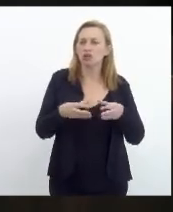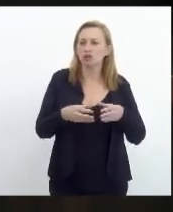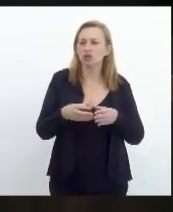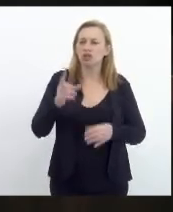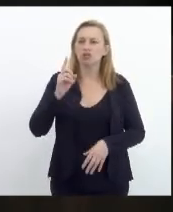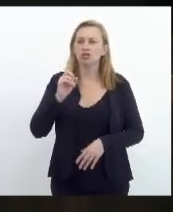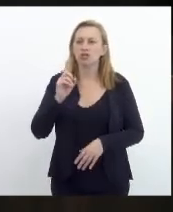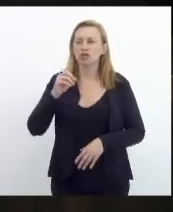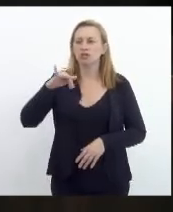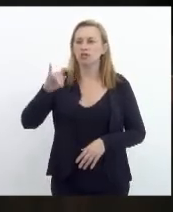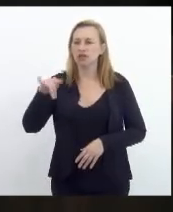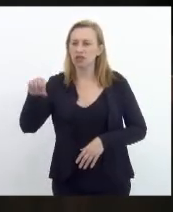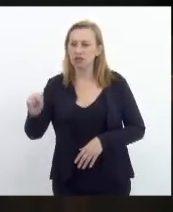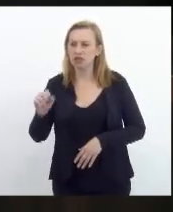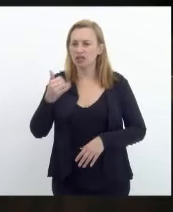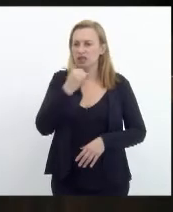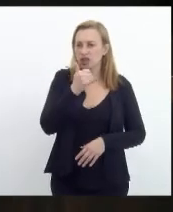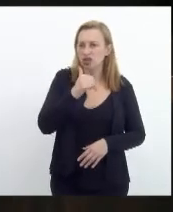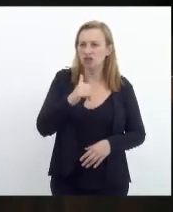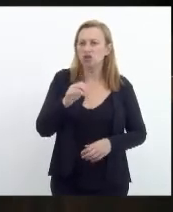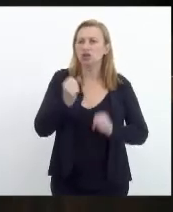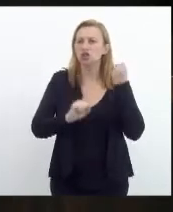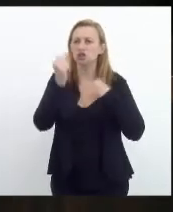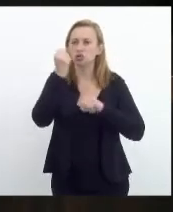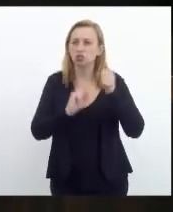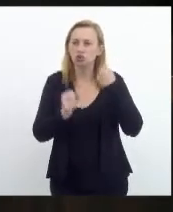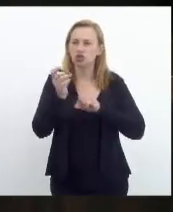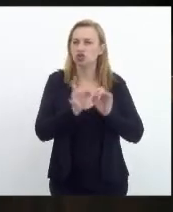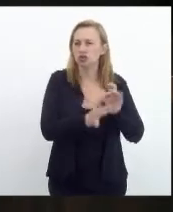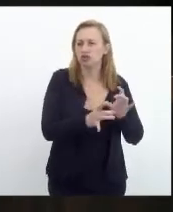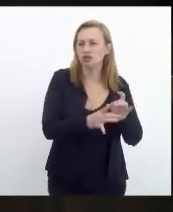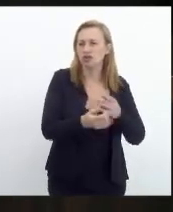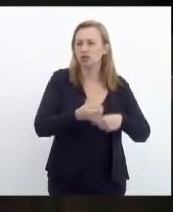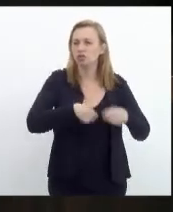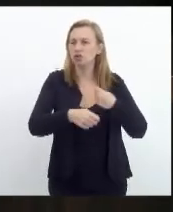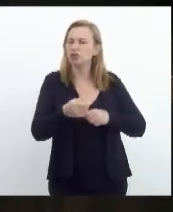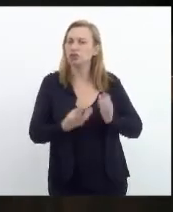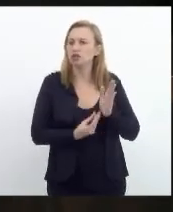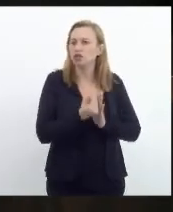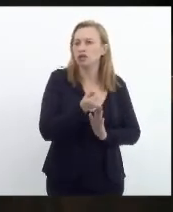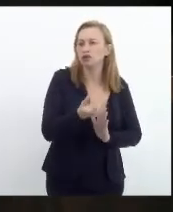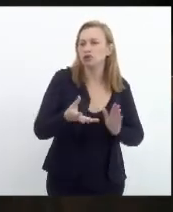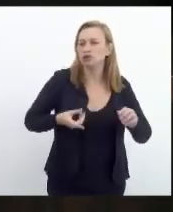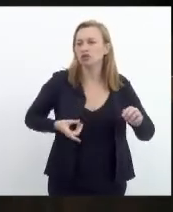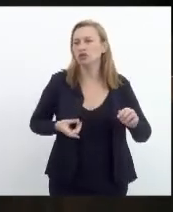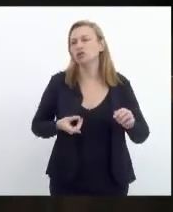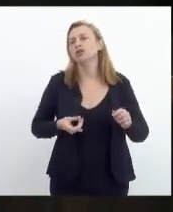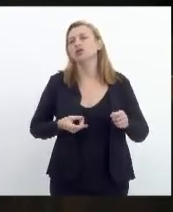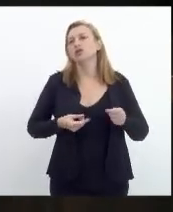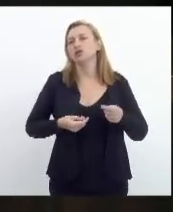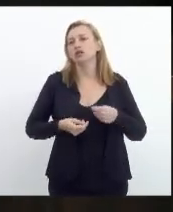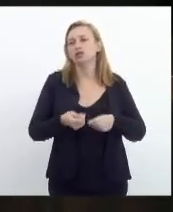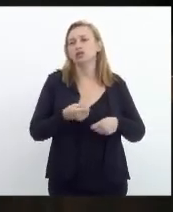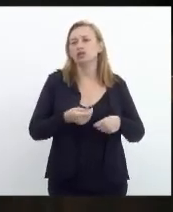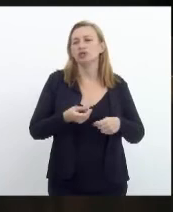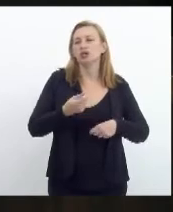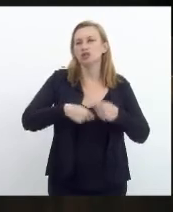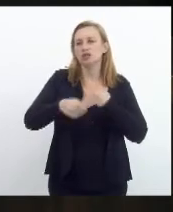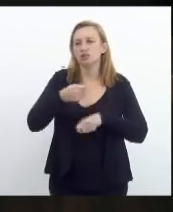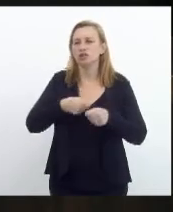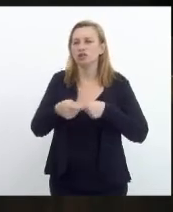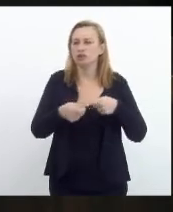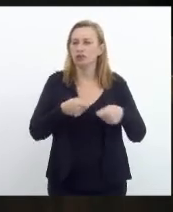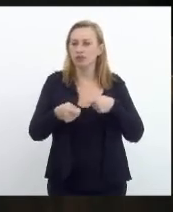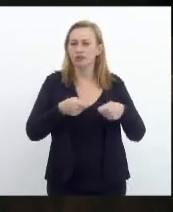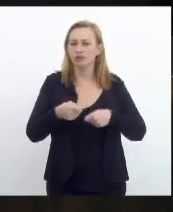Defesa dos Direitos Humanos e Cidadania, de Economia, Indústria e Comércio, de Tributação, Controle da Arrecadação Estadual, Fiscalização dos Tributos Estaduais, de Orçamento, Finanças,